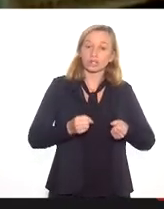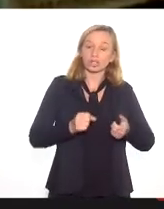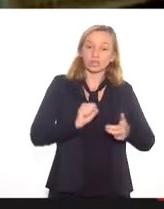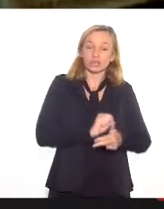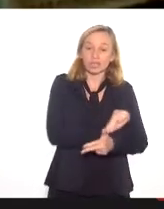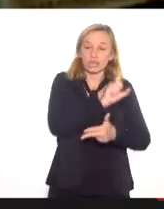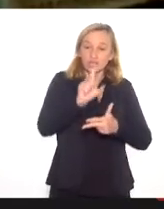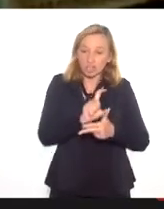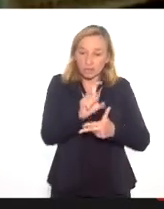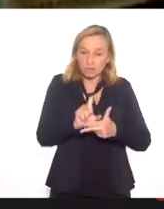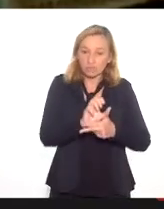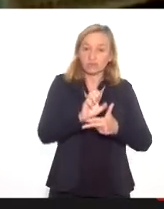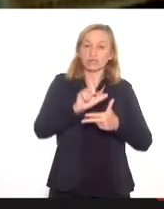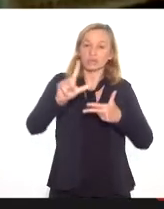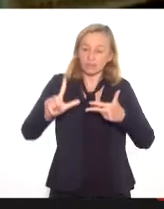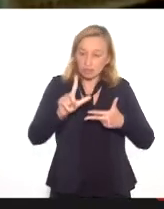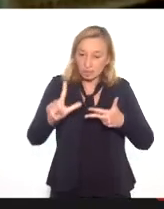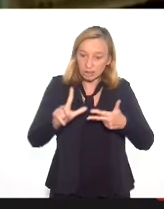ciência,